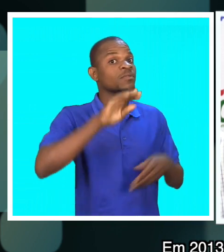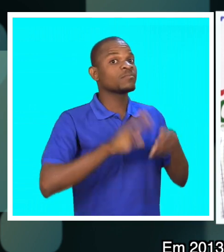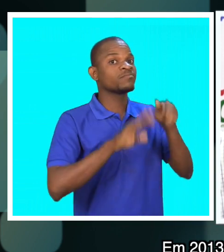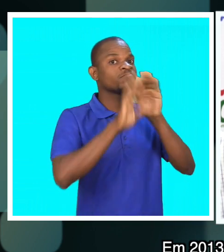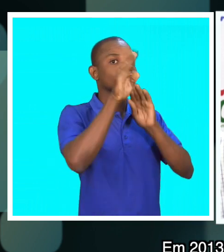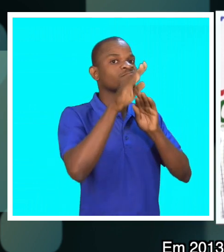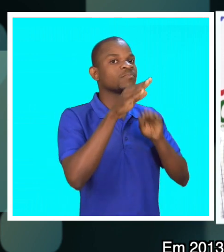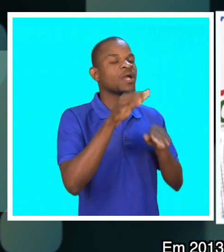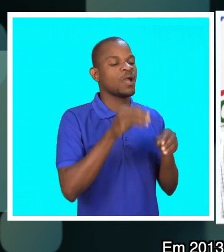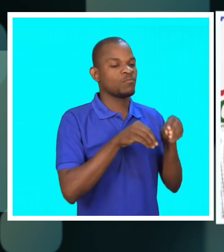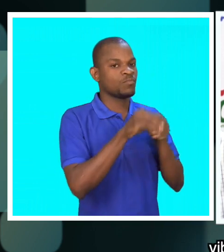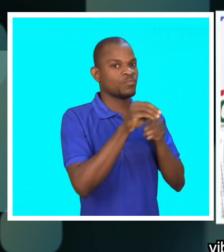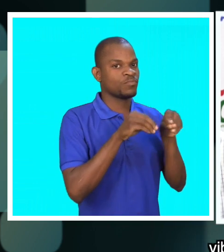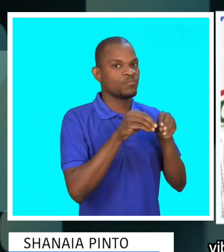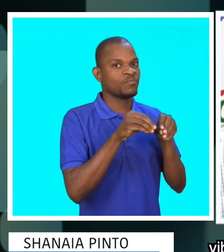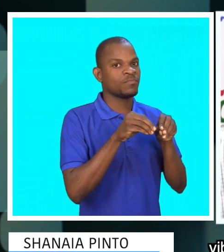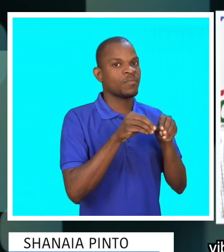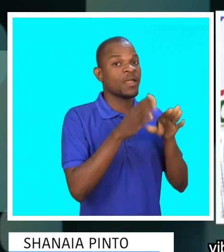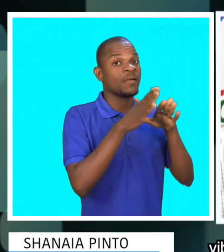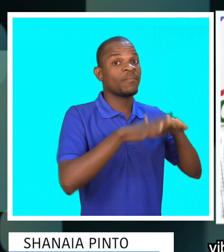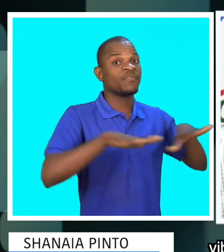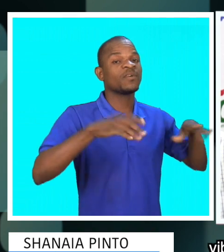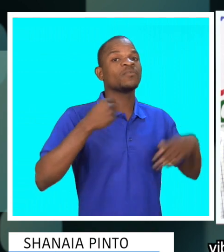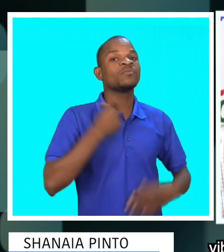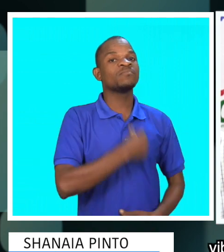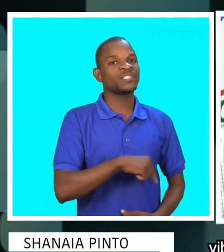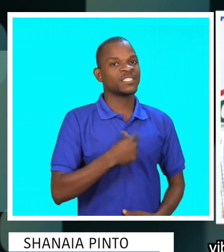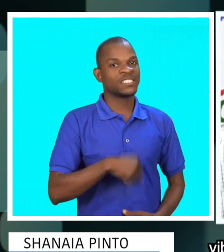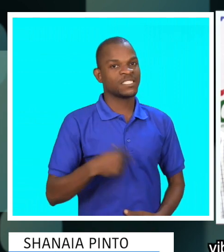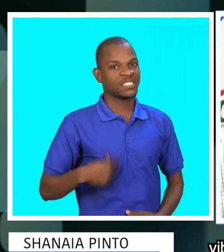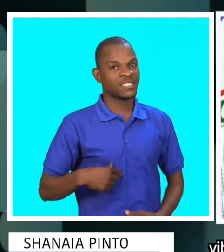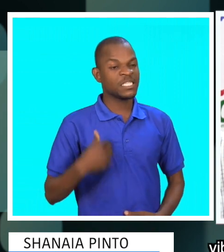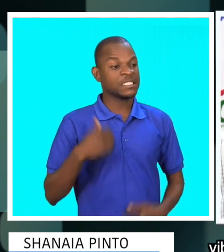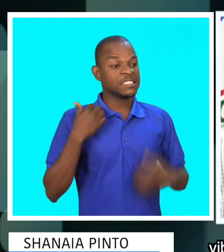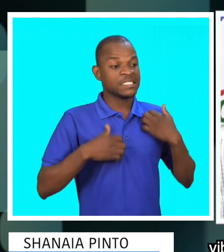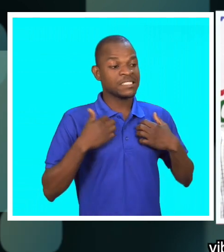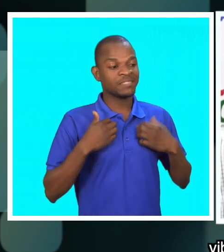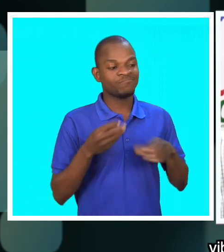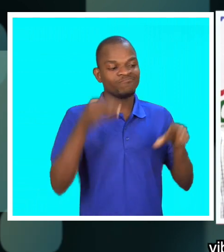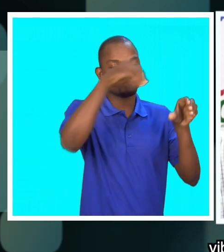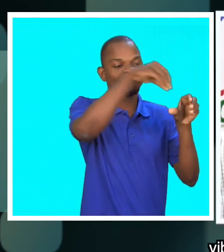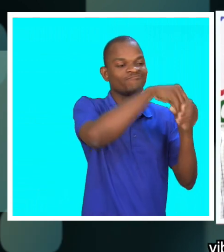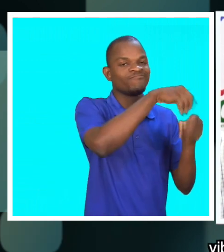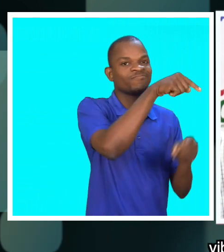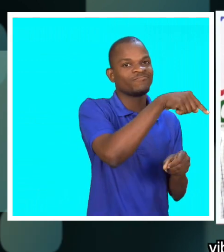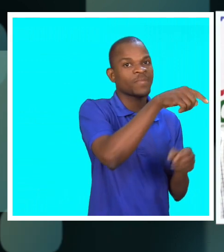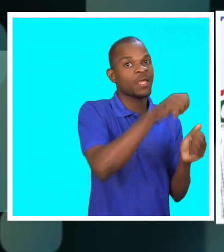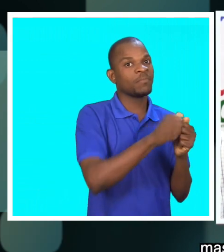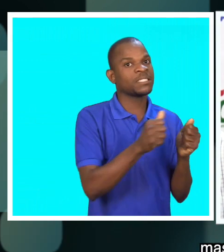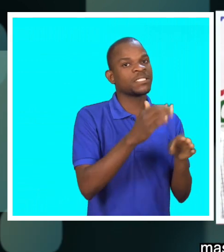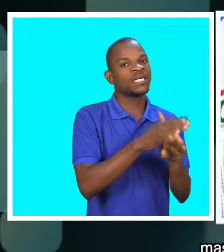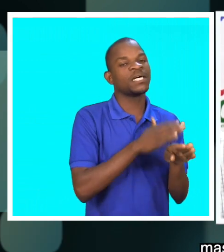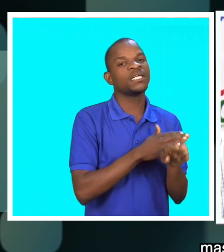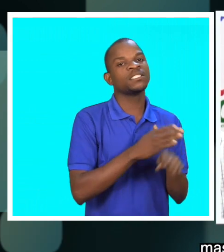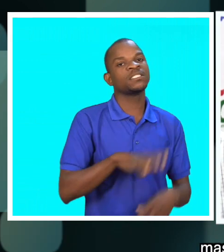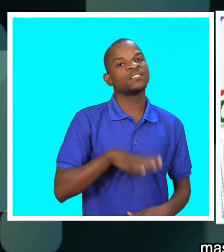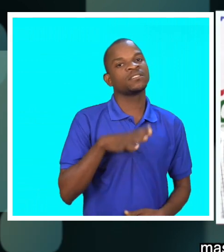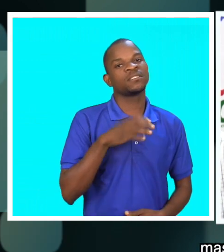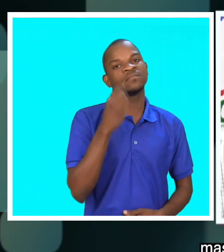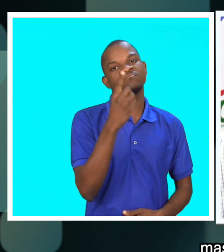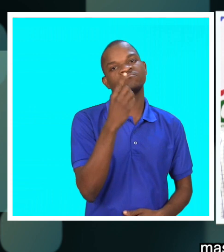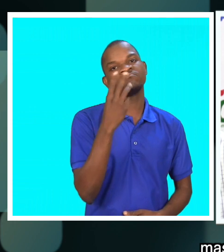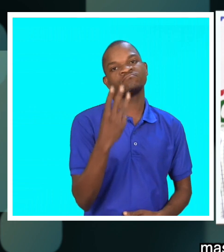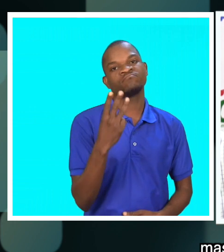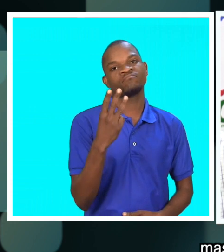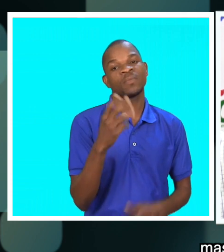nacional a jogar no pavilhão de Maixaquém. Vibrei várias vezes e queria lá estar, mas, infelizmente, só